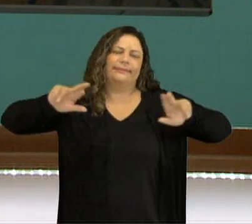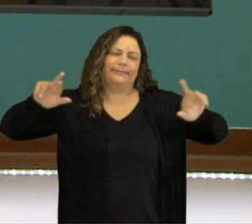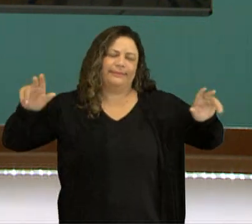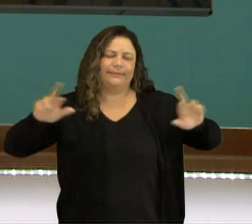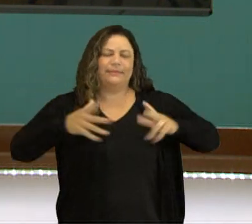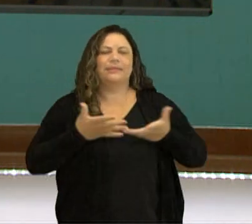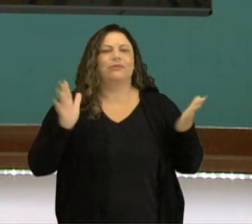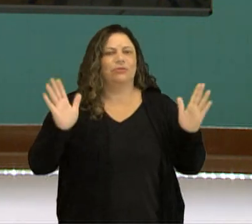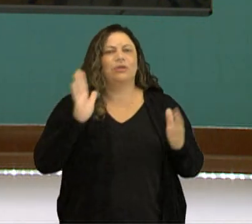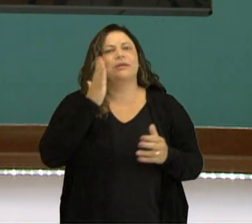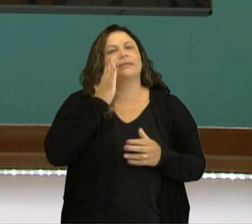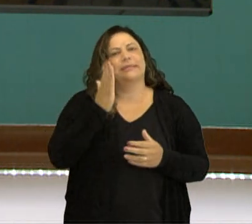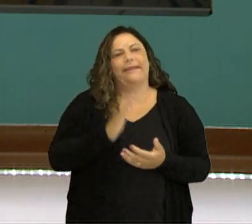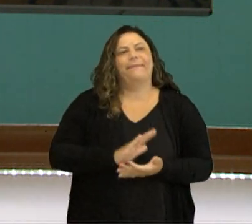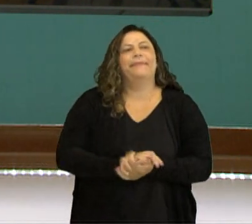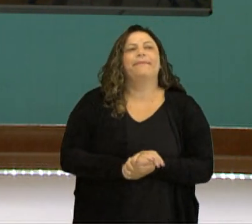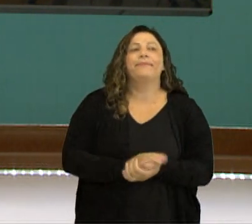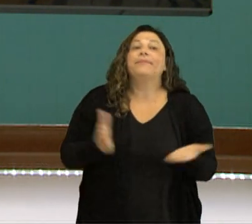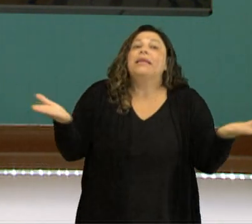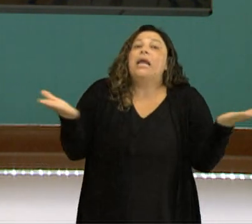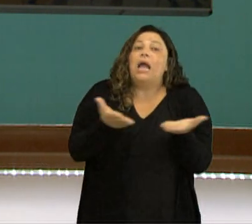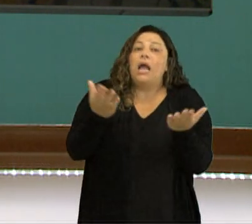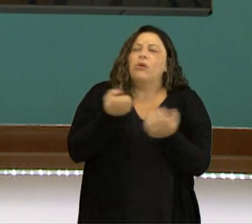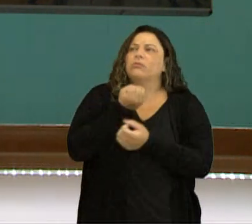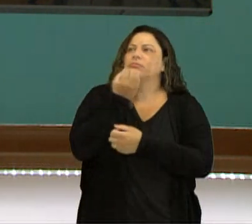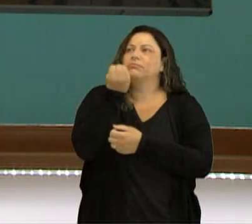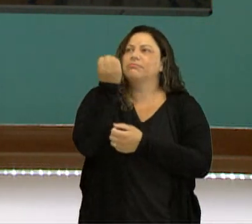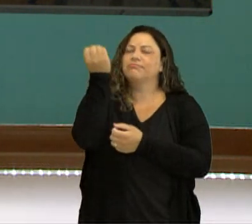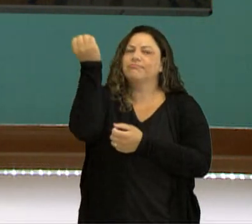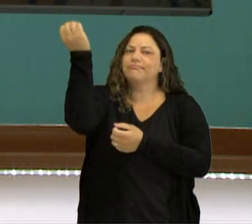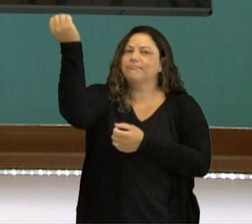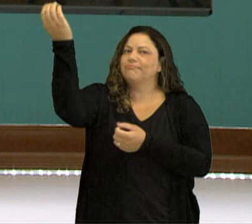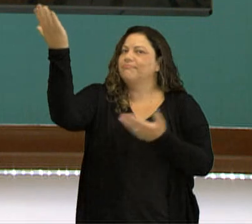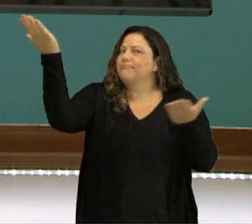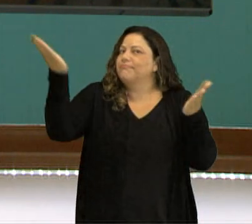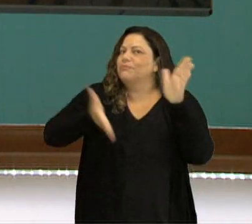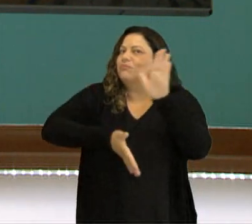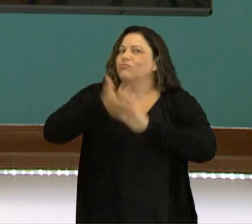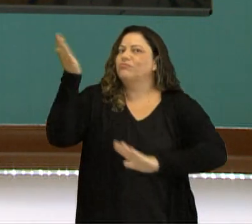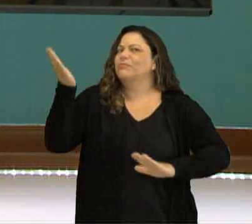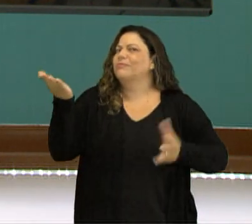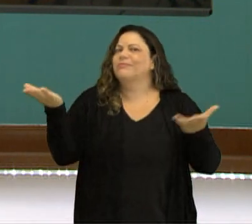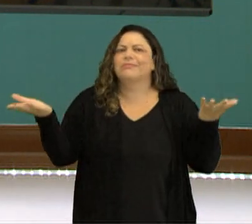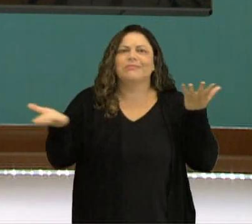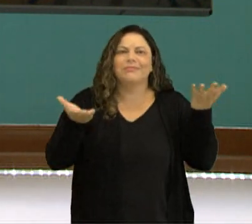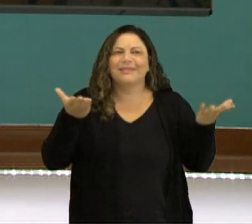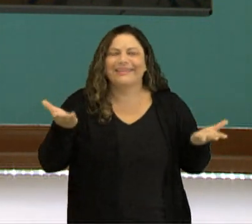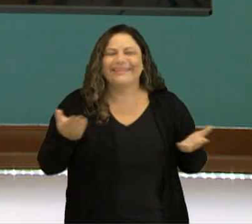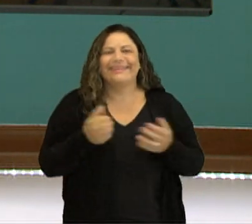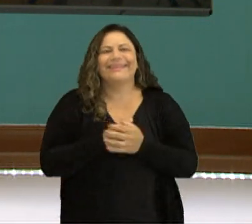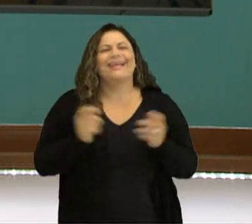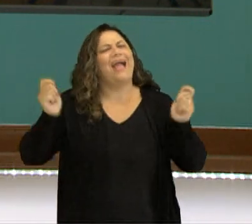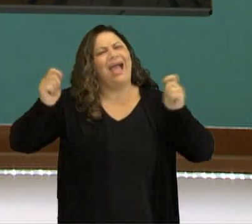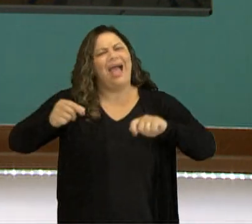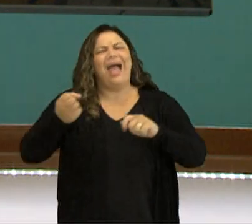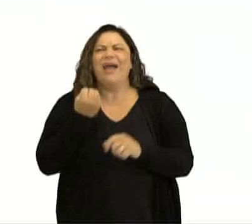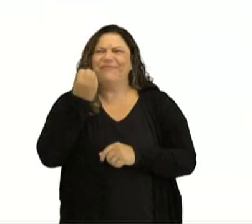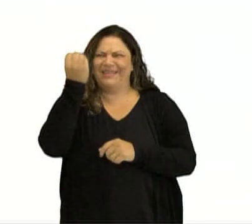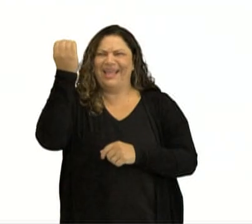queridos? Vamos lá. Vamos fazer uma viagem, certo? Vamos fazer uma viagem. É a viagem que eu faço aqui para poder gravar a aula para